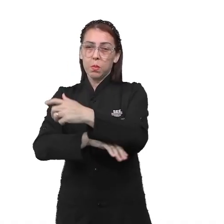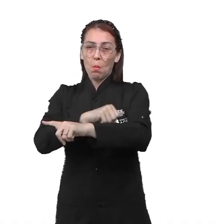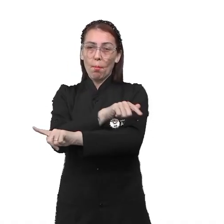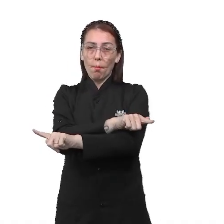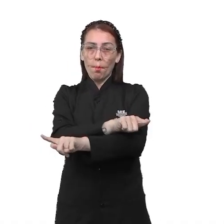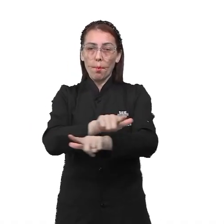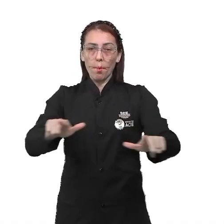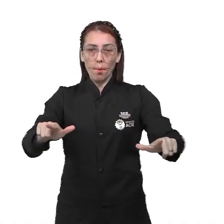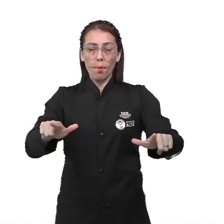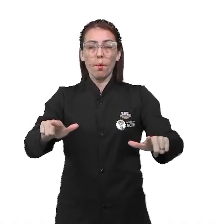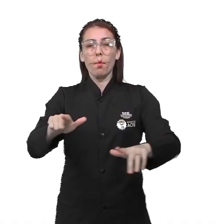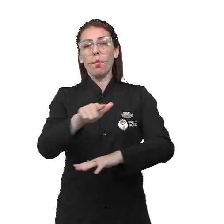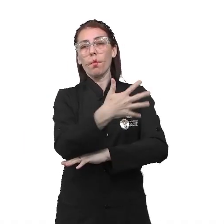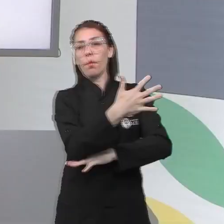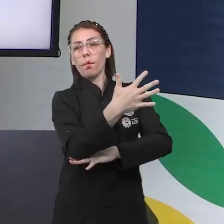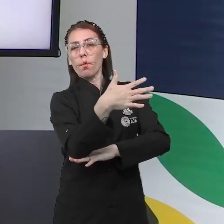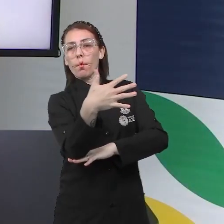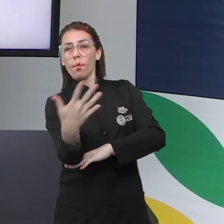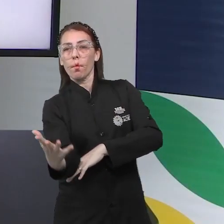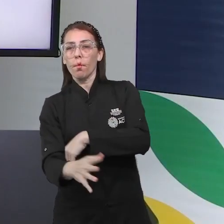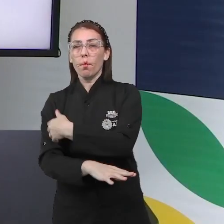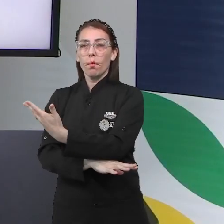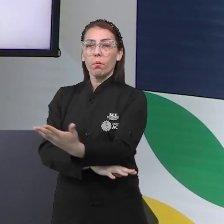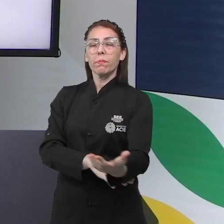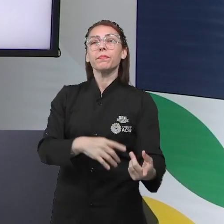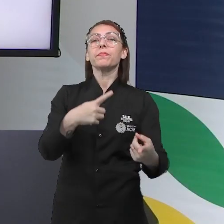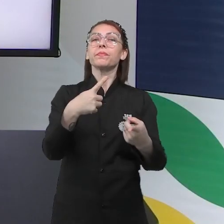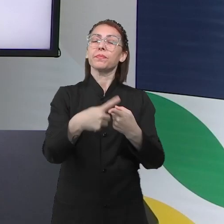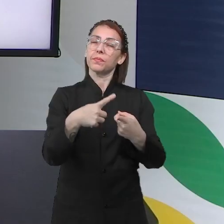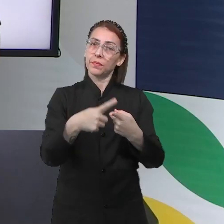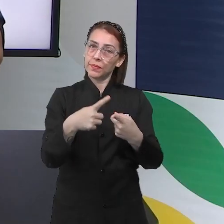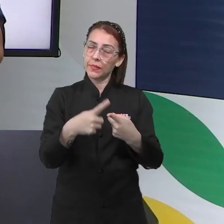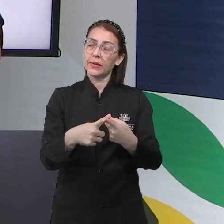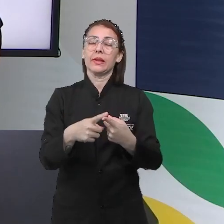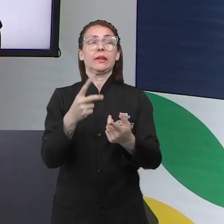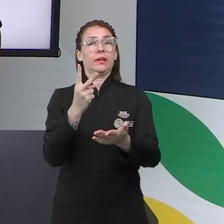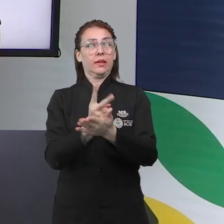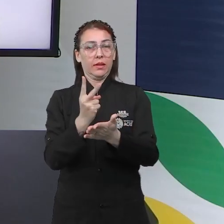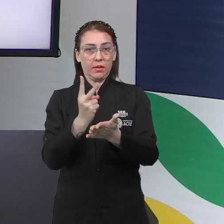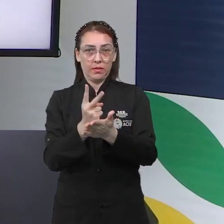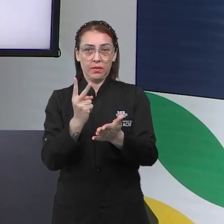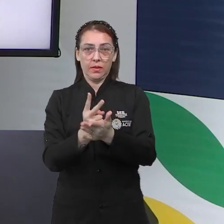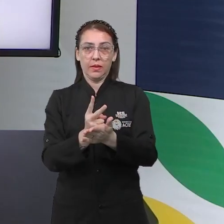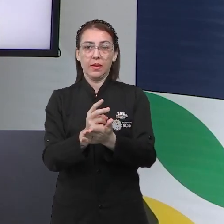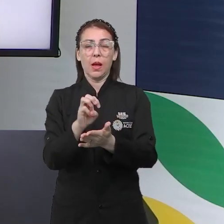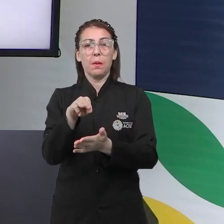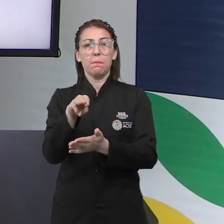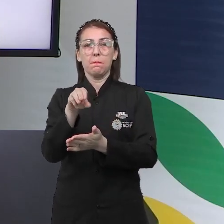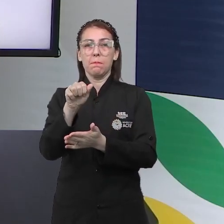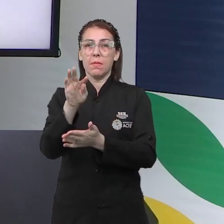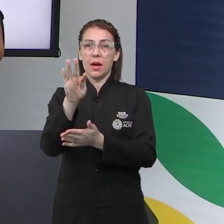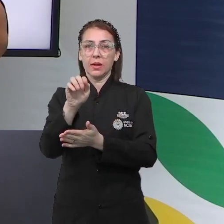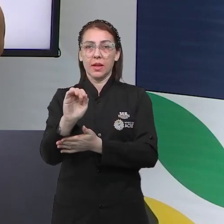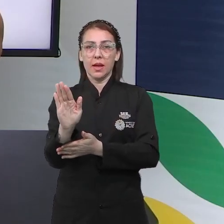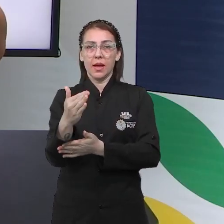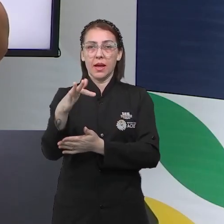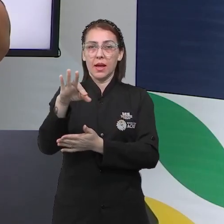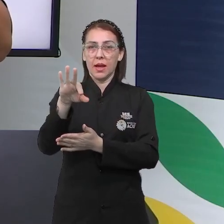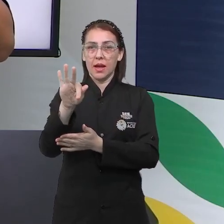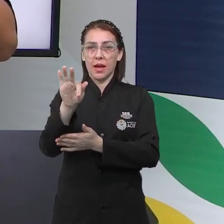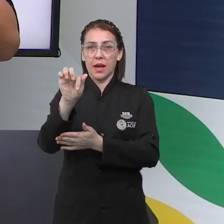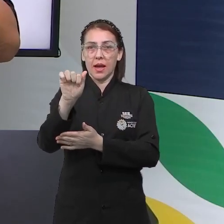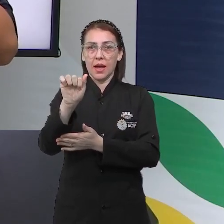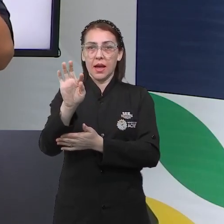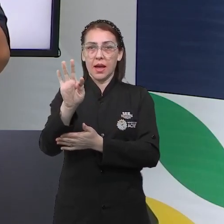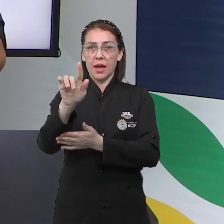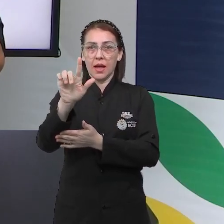Mata Atlântica brasileira. Porque o pau-brasil, pessoal, ele está na chamada Mata Atlântica brasileira, que é essa